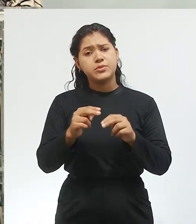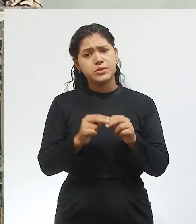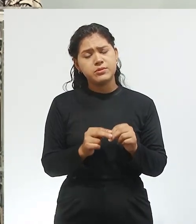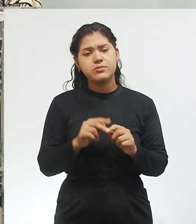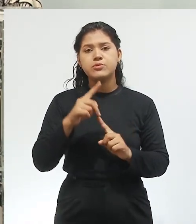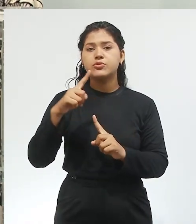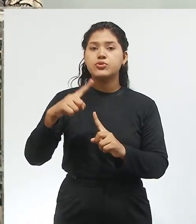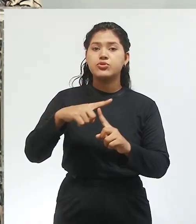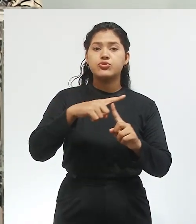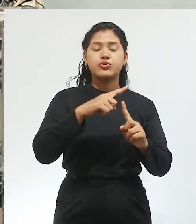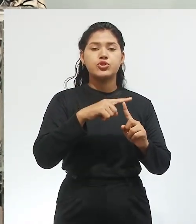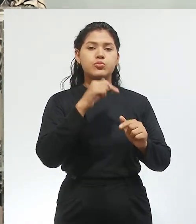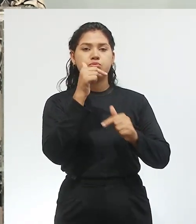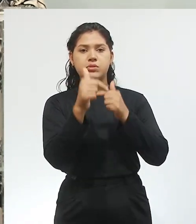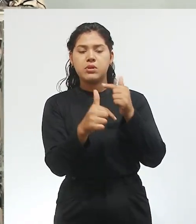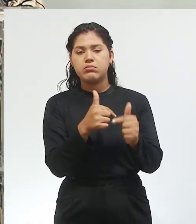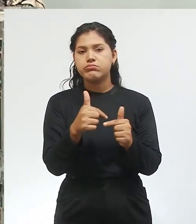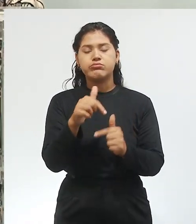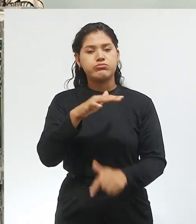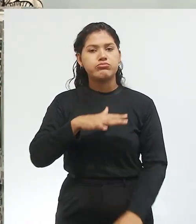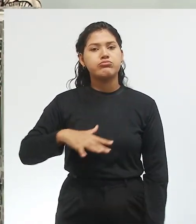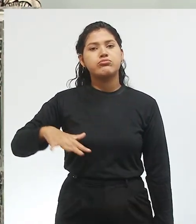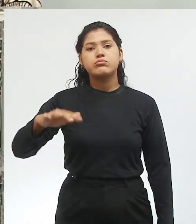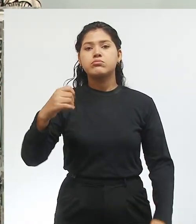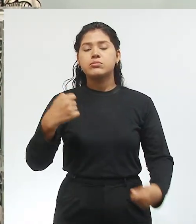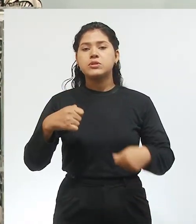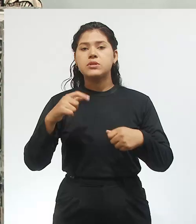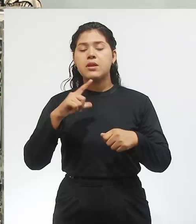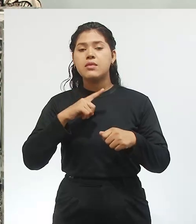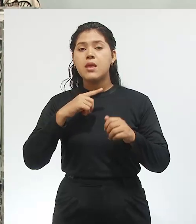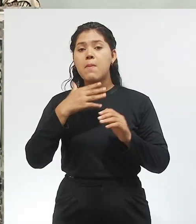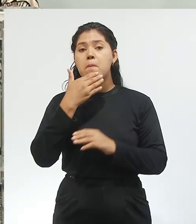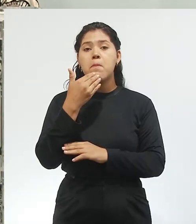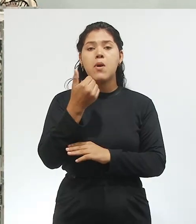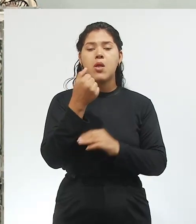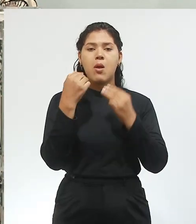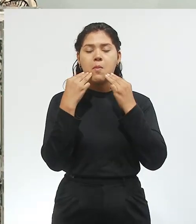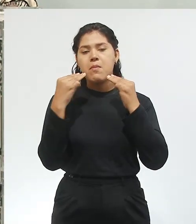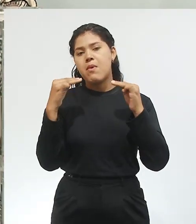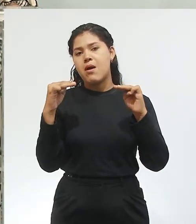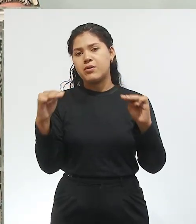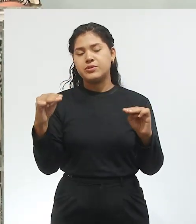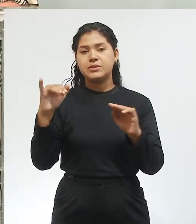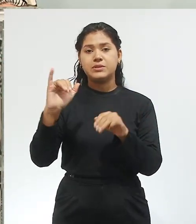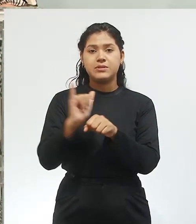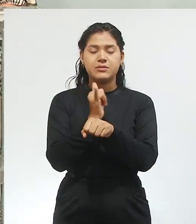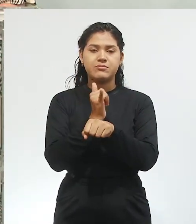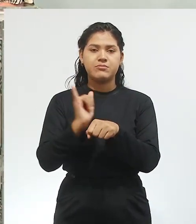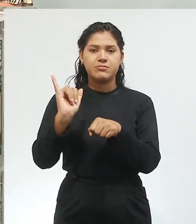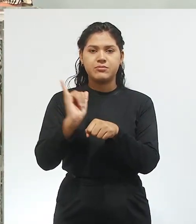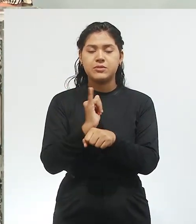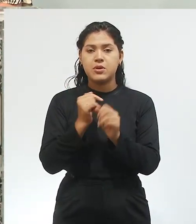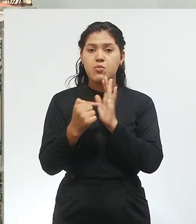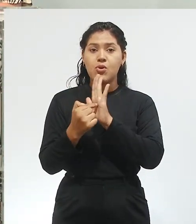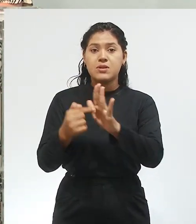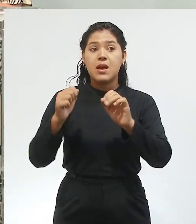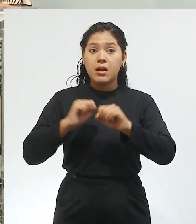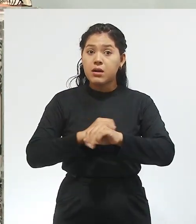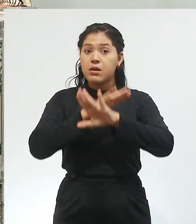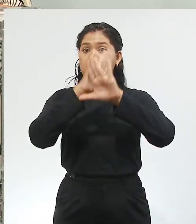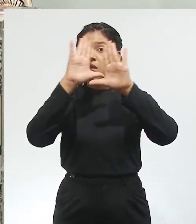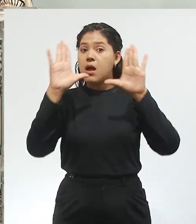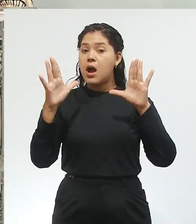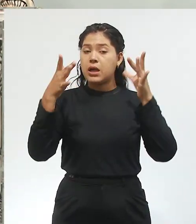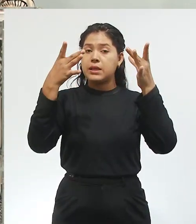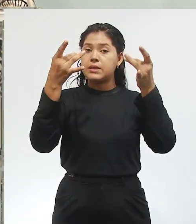serviço, cada programa que for lançado, ele tem que ter esse posicionamento, que aquilo fique claro na cabeça do cidadão o